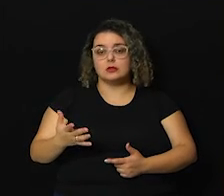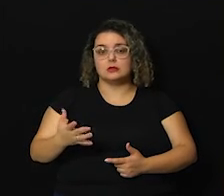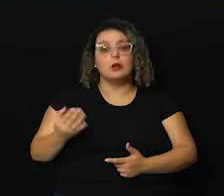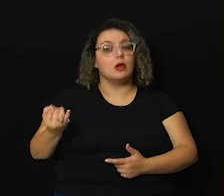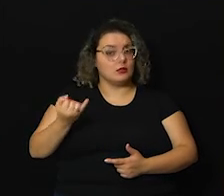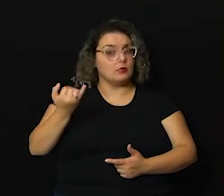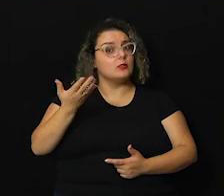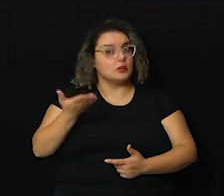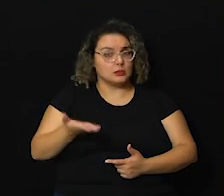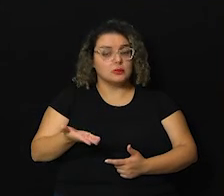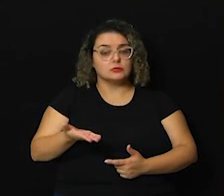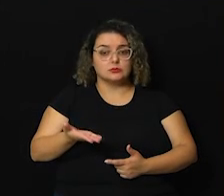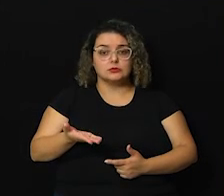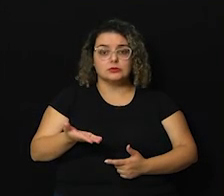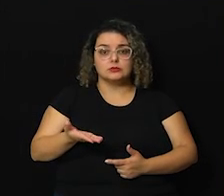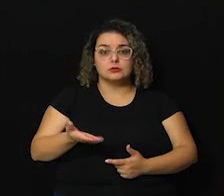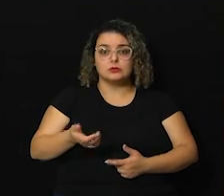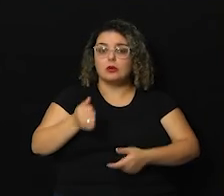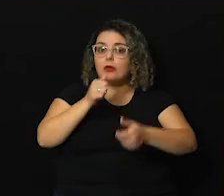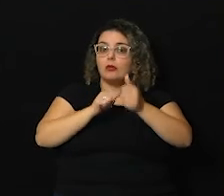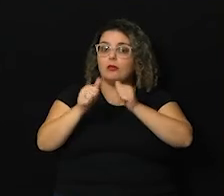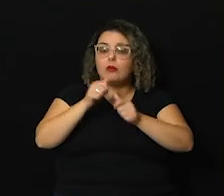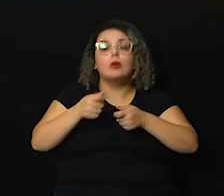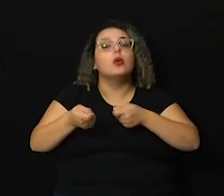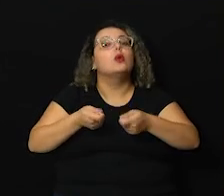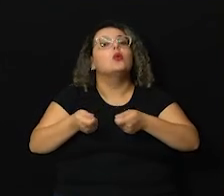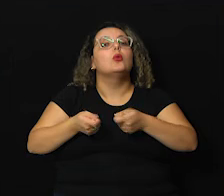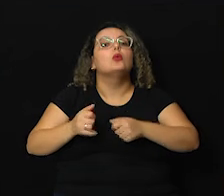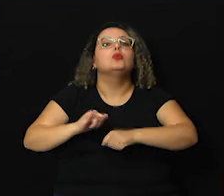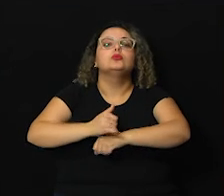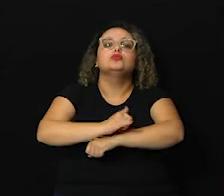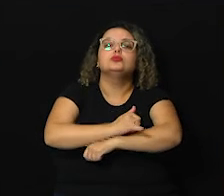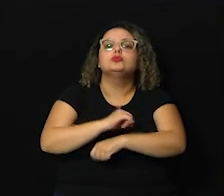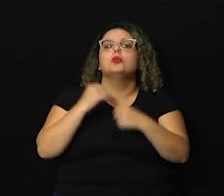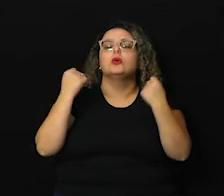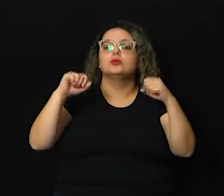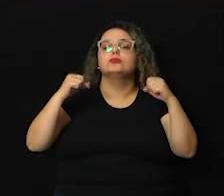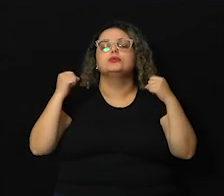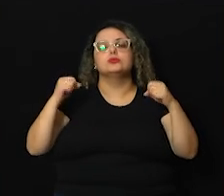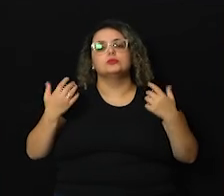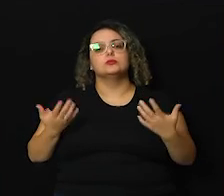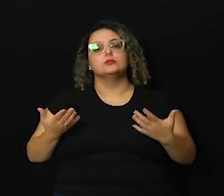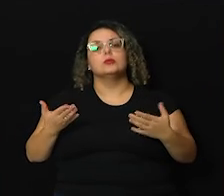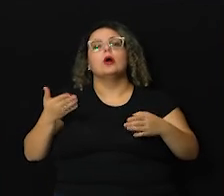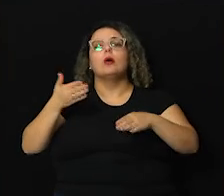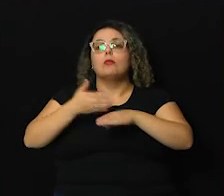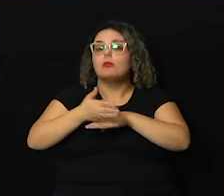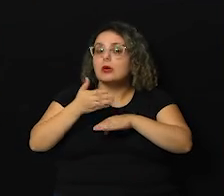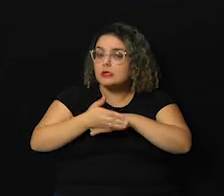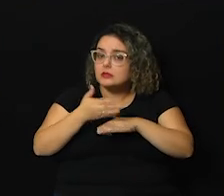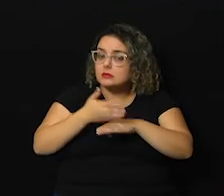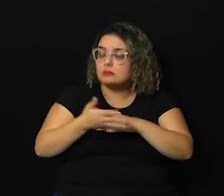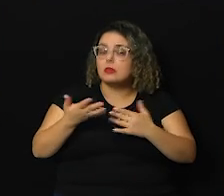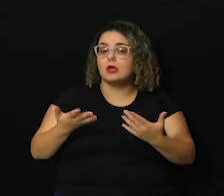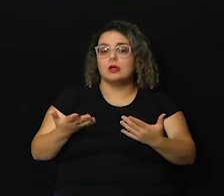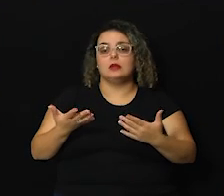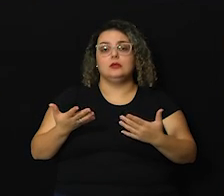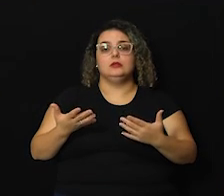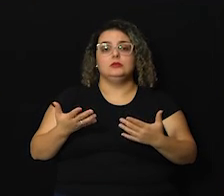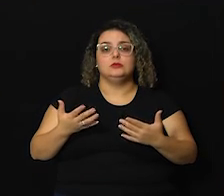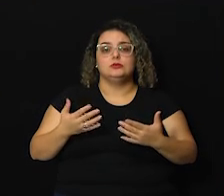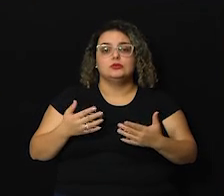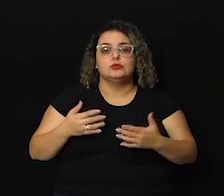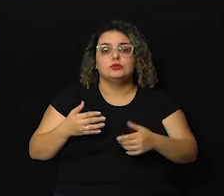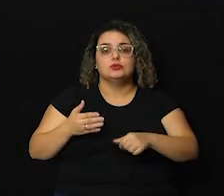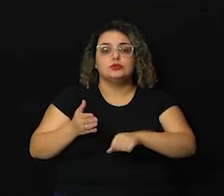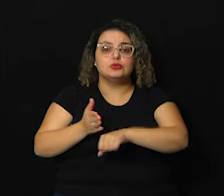desprezível. O consumo de bebida alcoólica, o controle do peso, a atividade física, participar dessas medidas